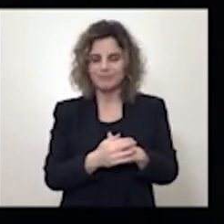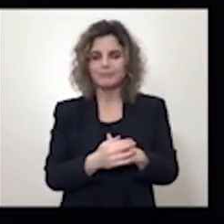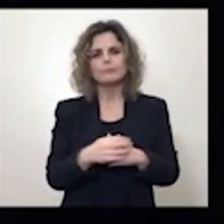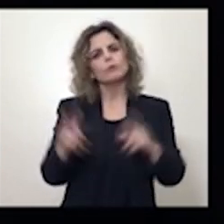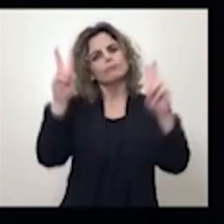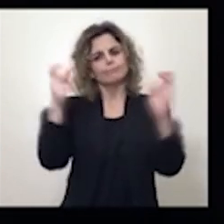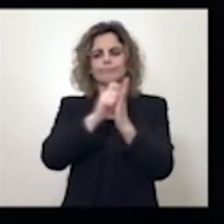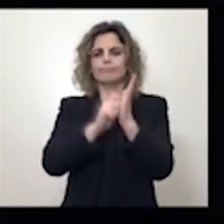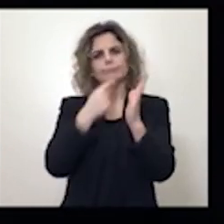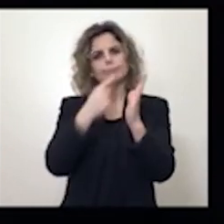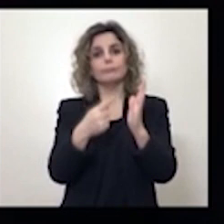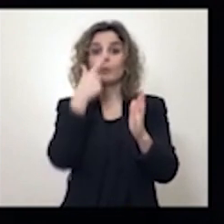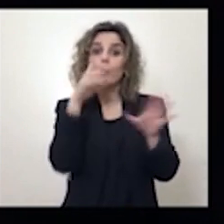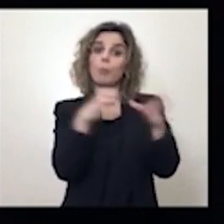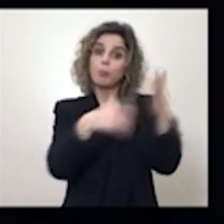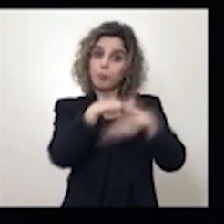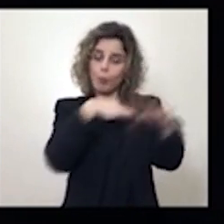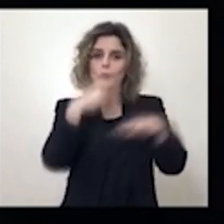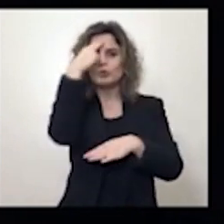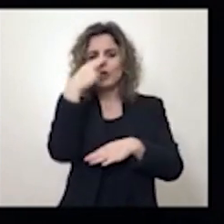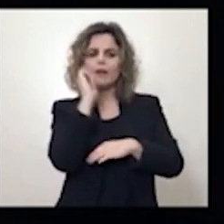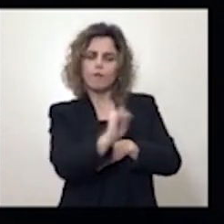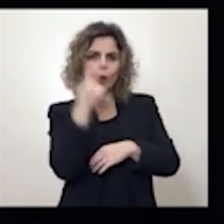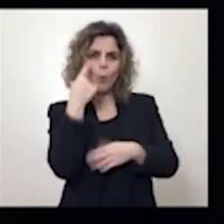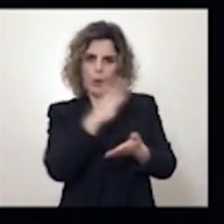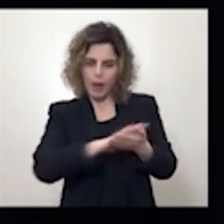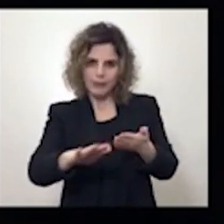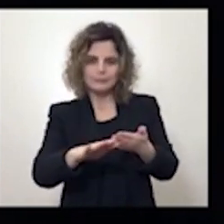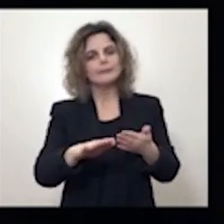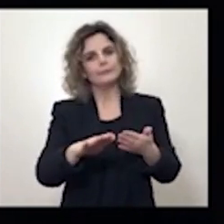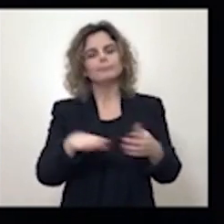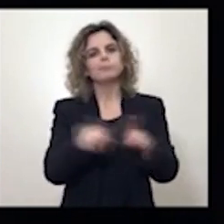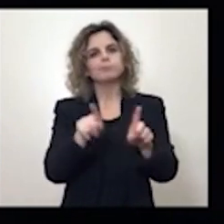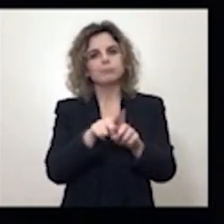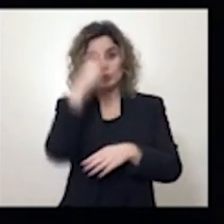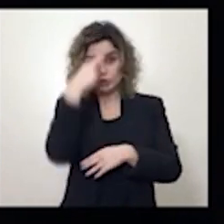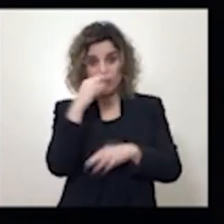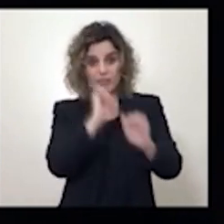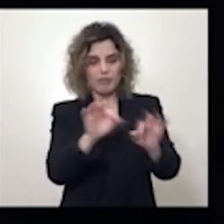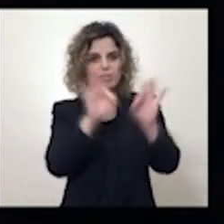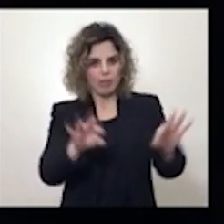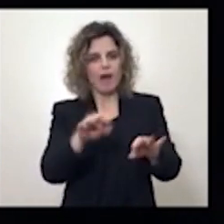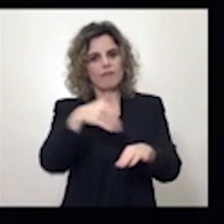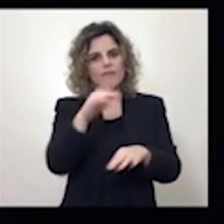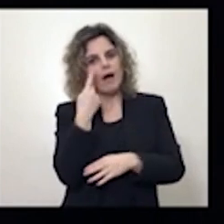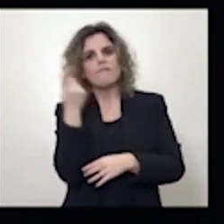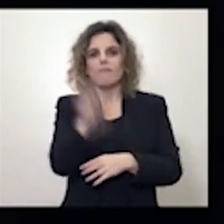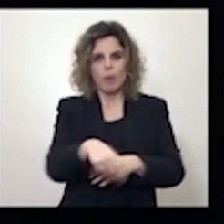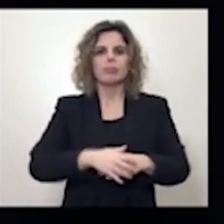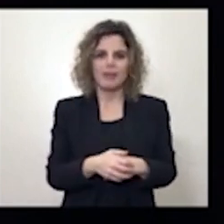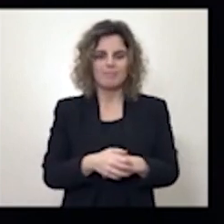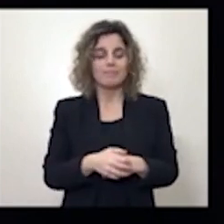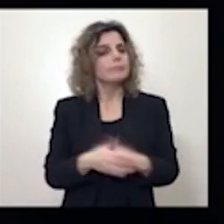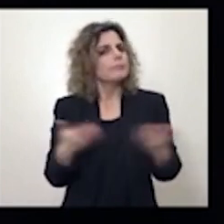clássico, um povo que não conhece a sua história está condenado a repeti-la. Nós conhecemos